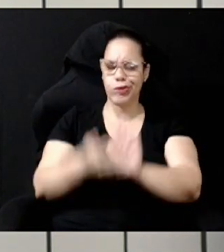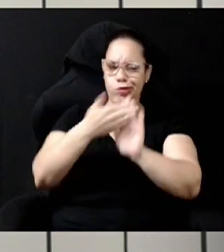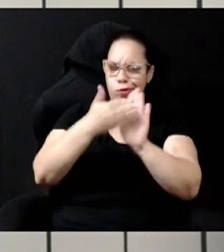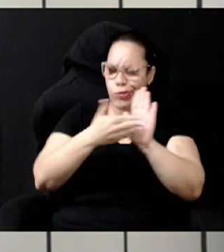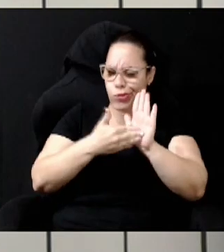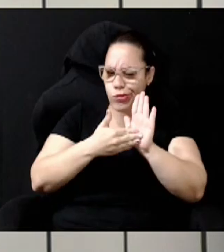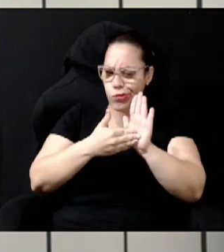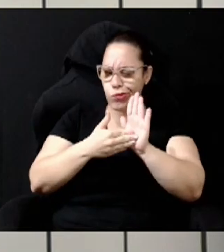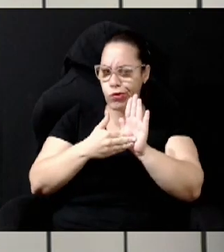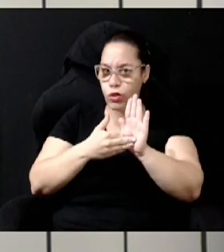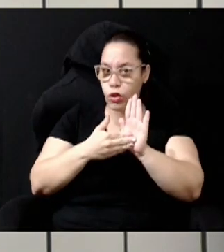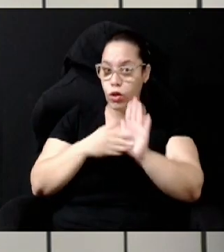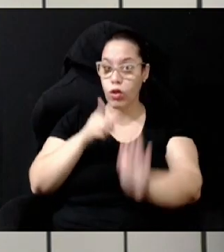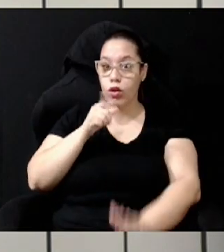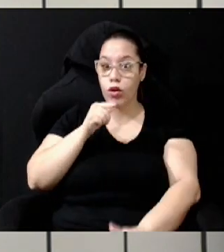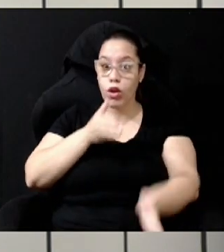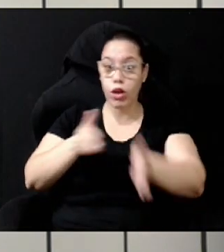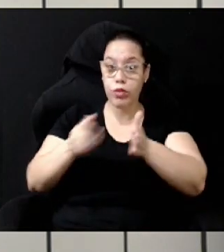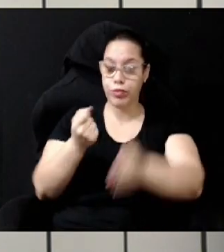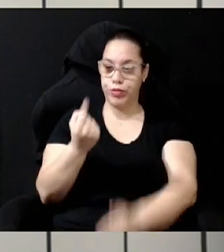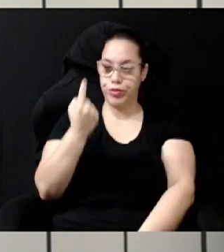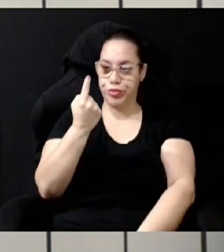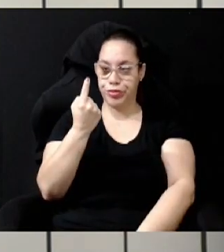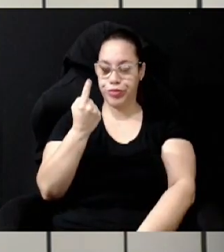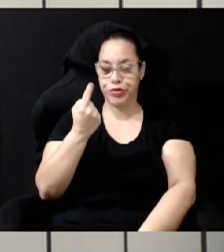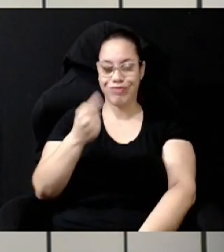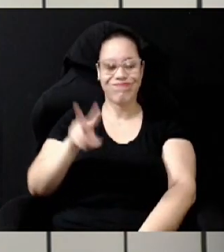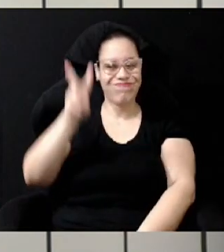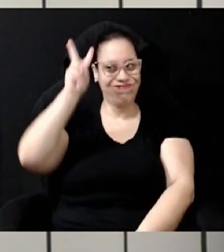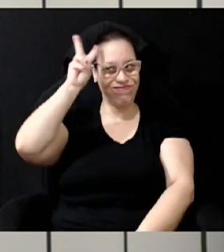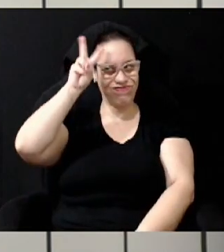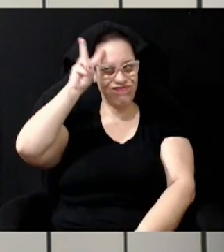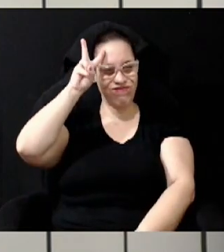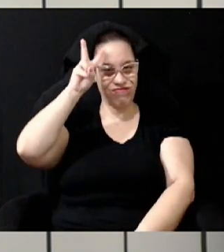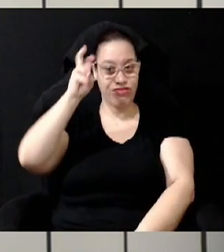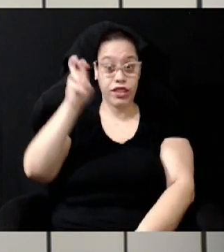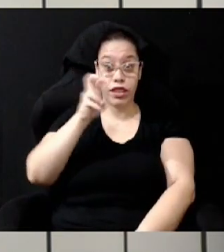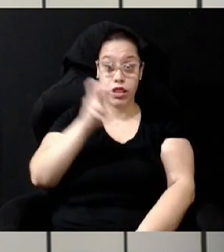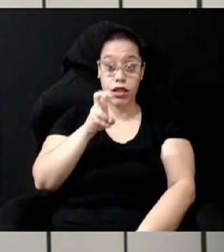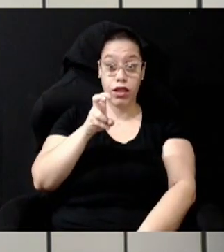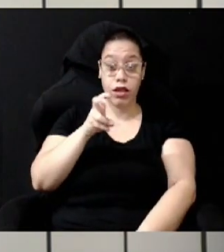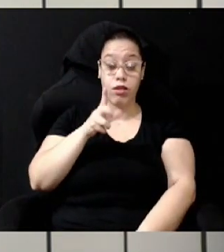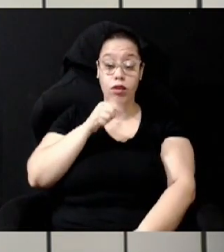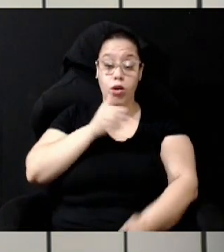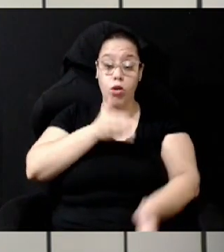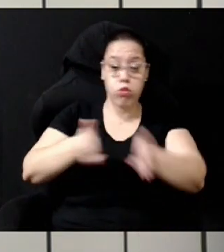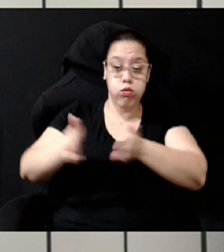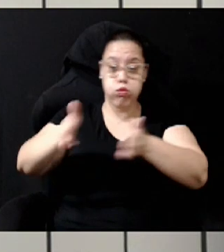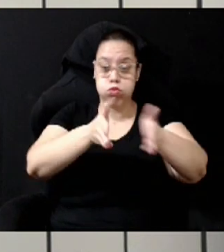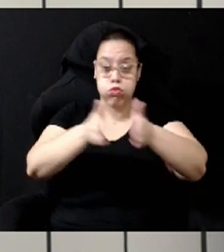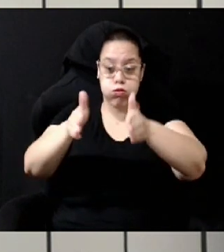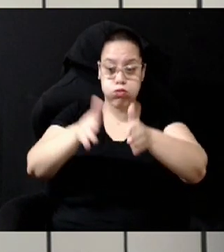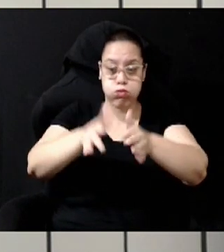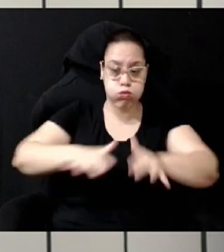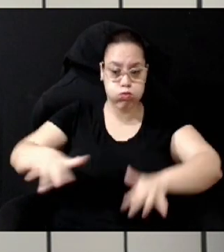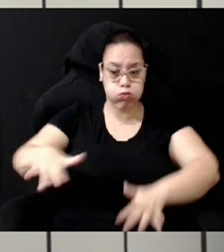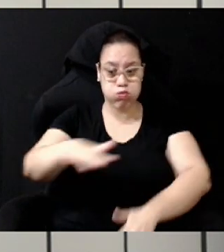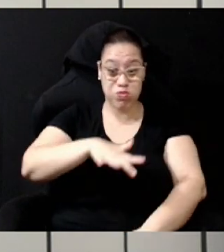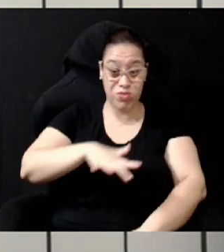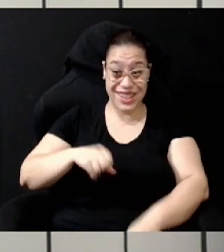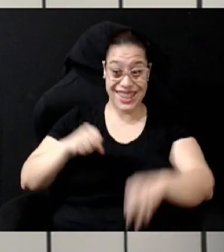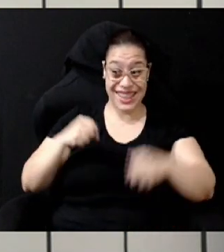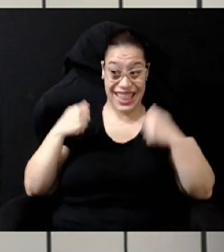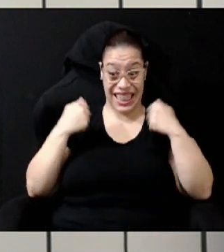de Águas, pela primeira vez na história, 5 grandes bacias hidrográficas estão sob estado de